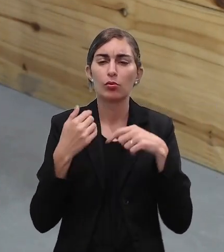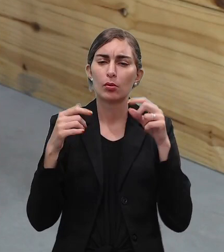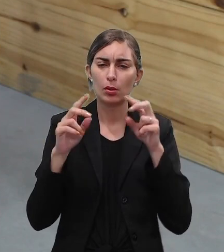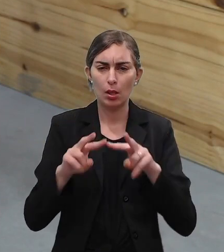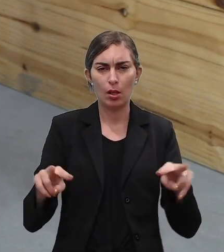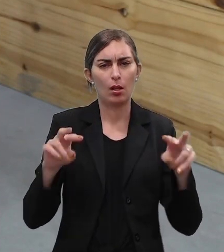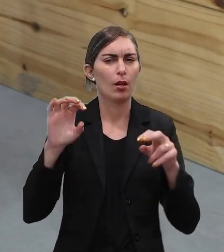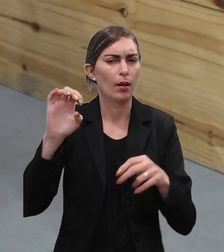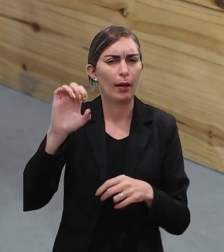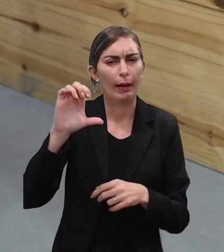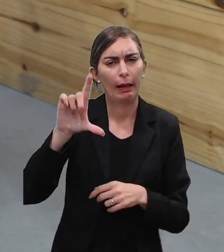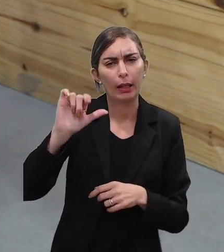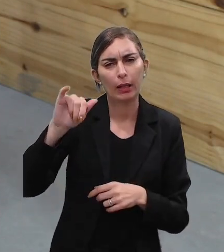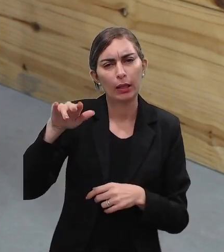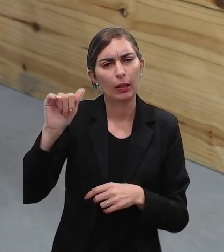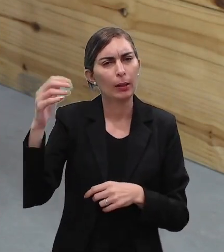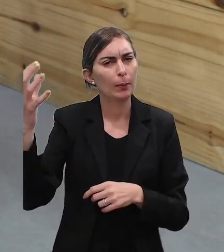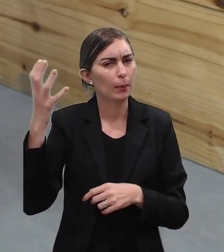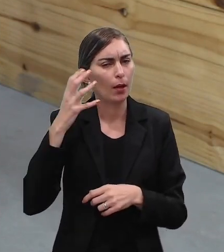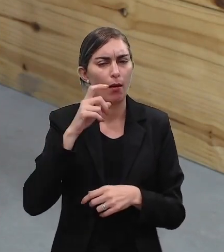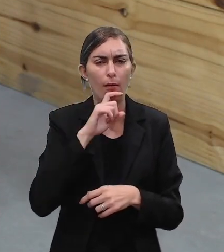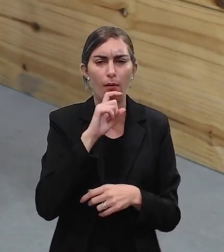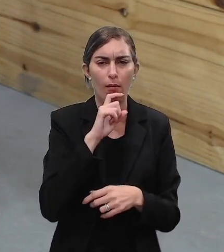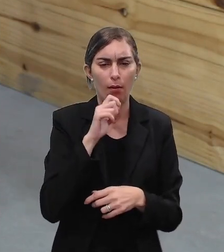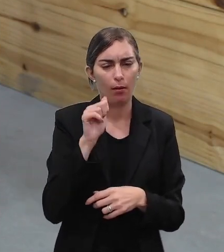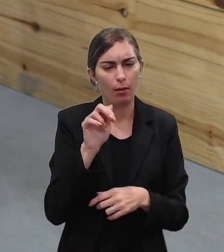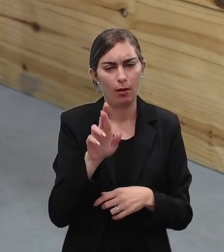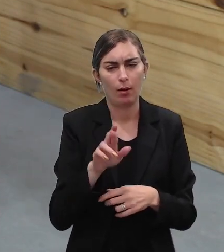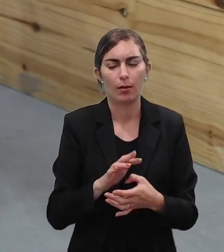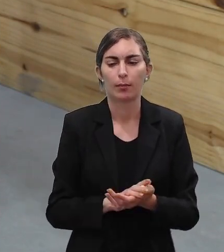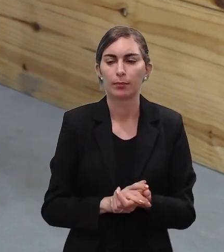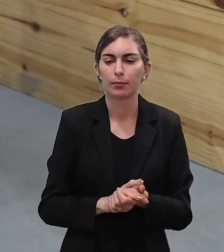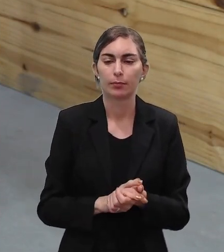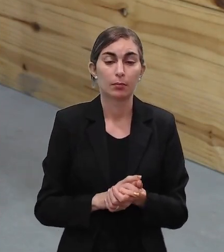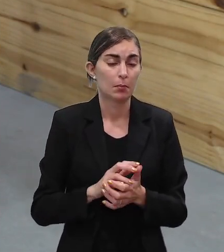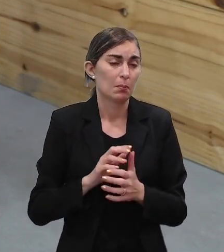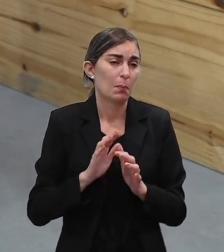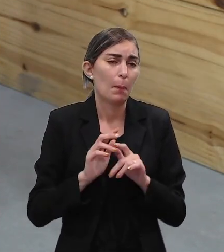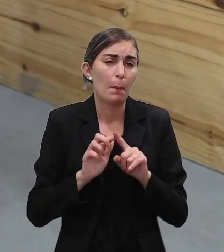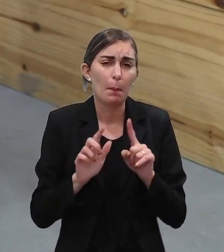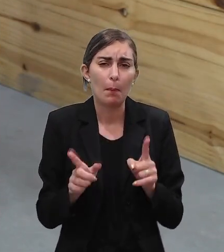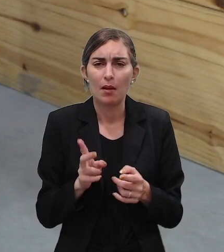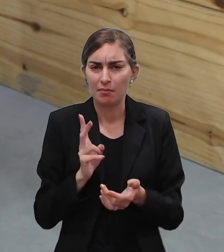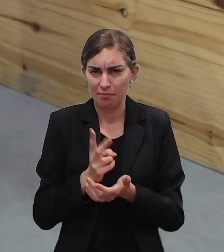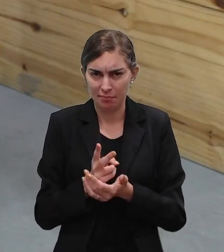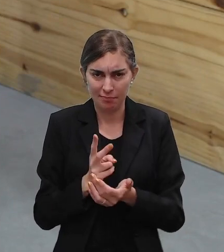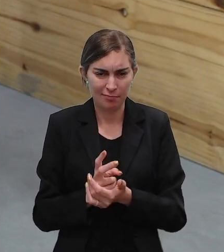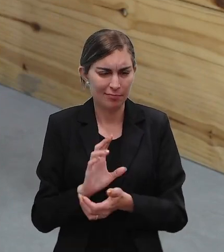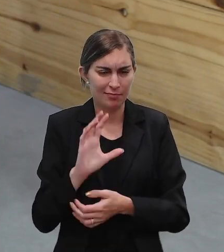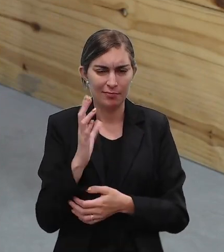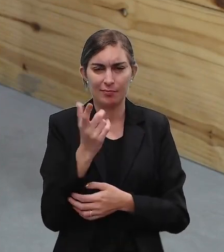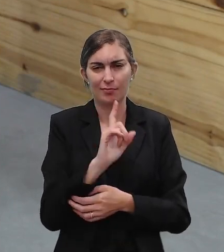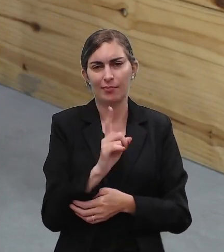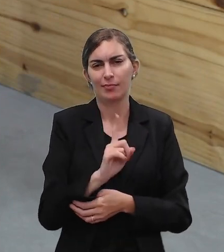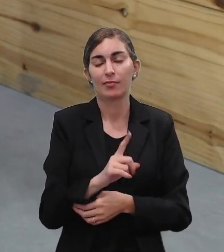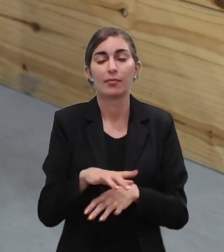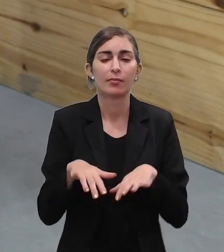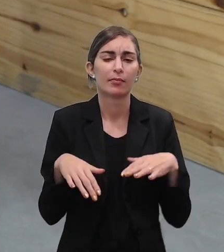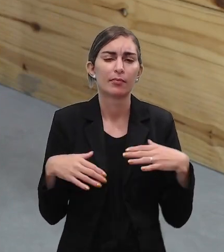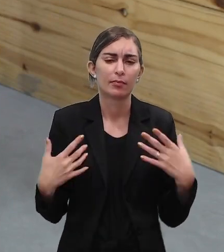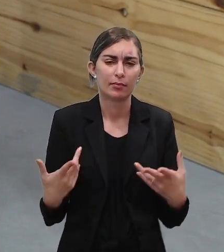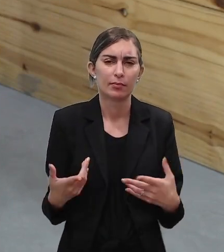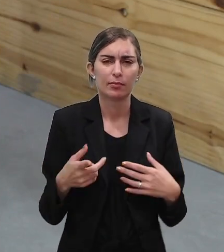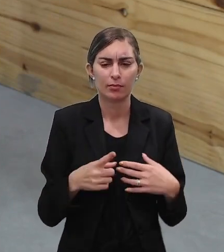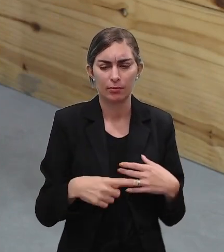seja climatizado com ar-condicionado. E nem sempre isso acontece. Então,